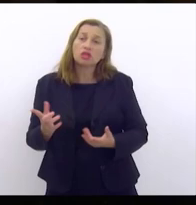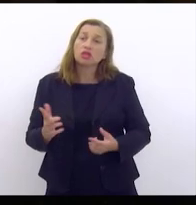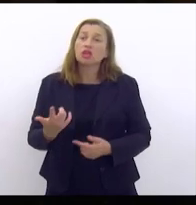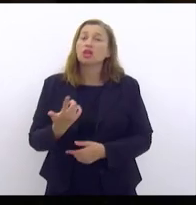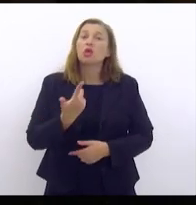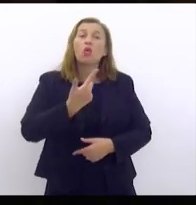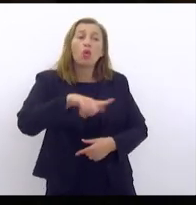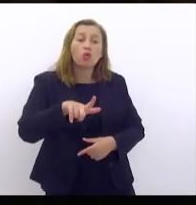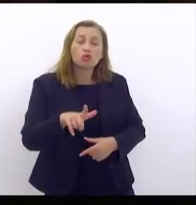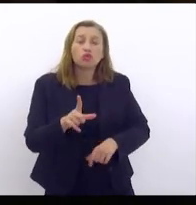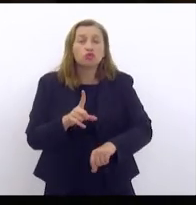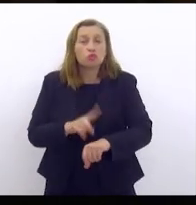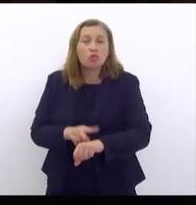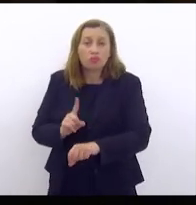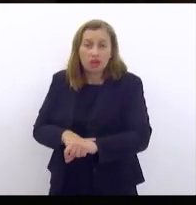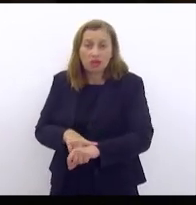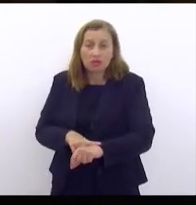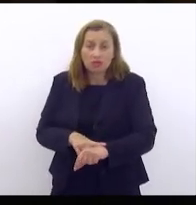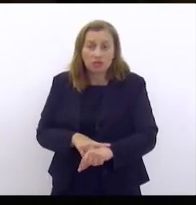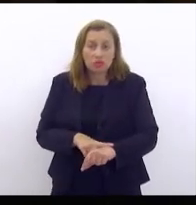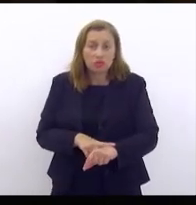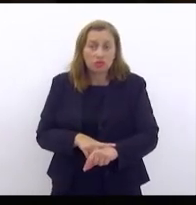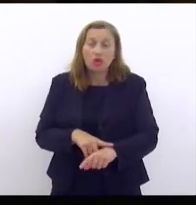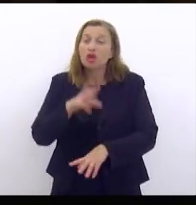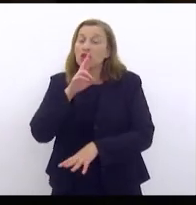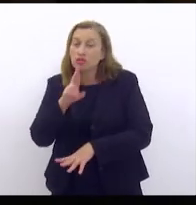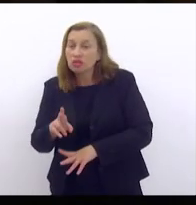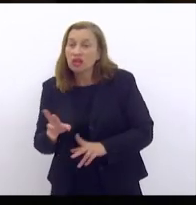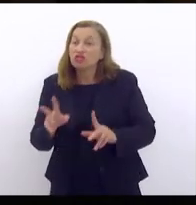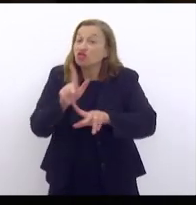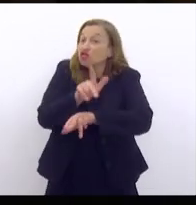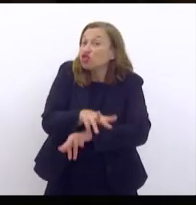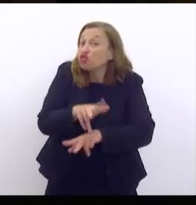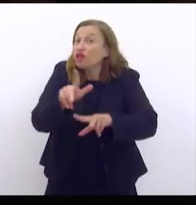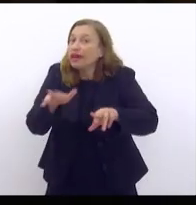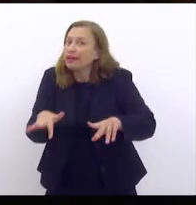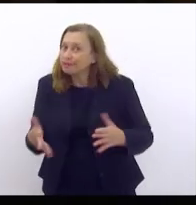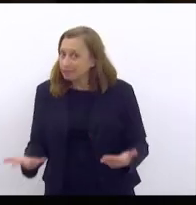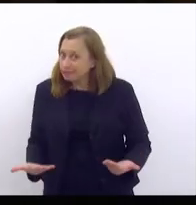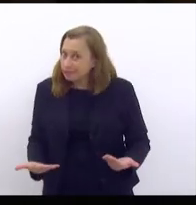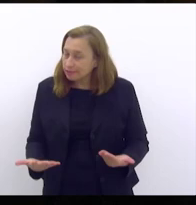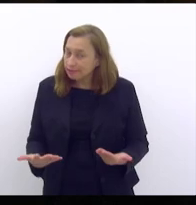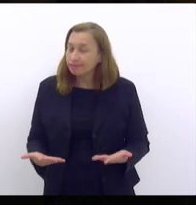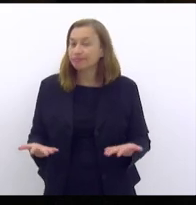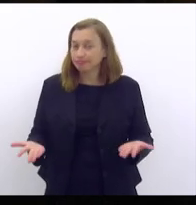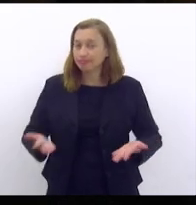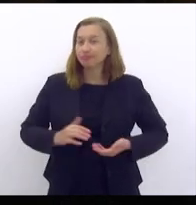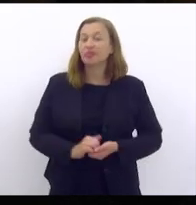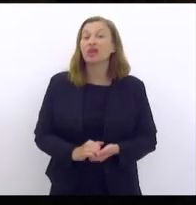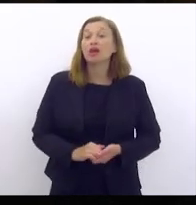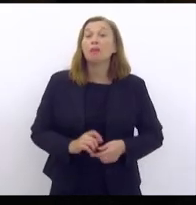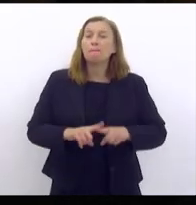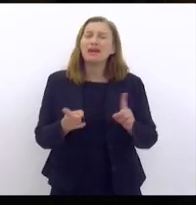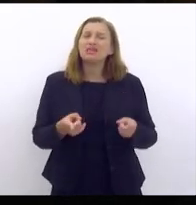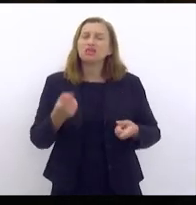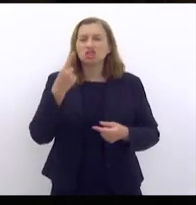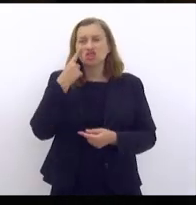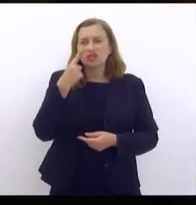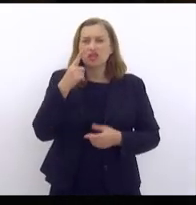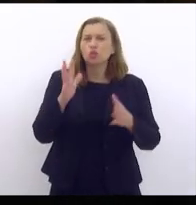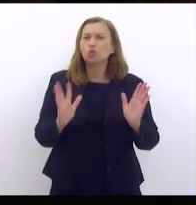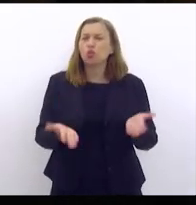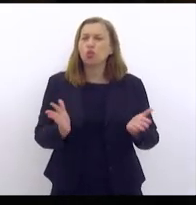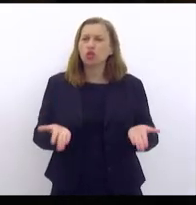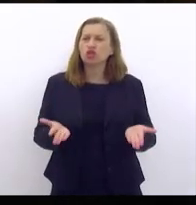outras partidas que os resultados poderão ser inversos. Mas o que a gente está vendo